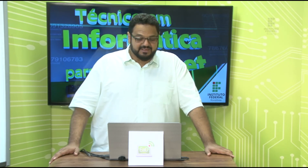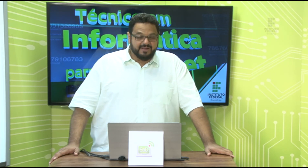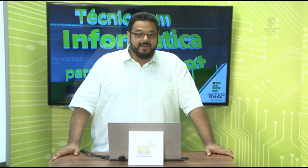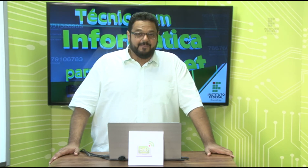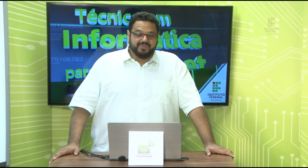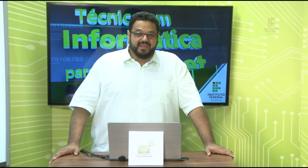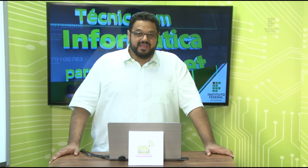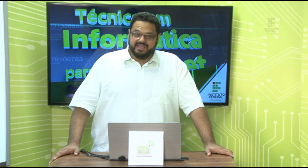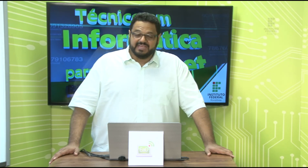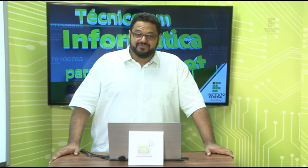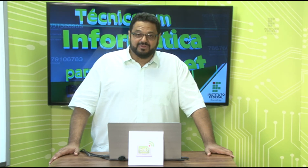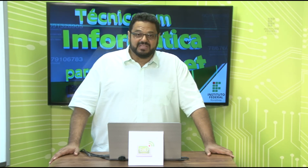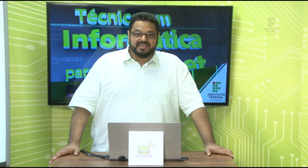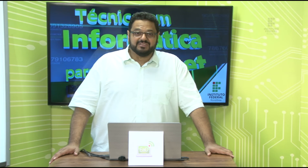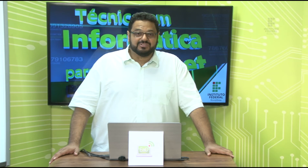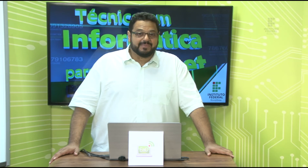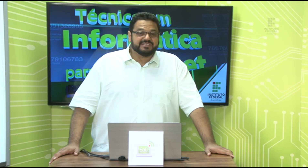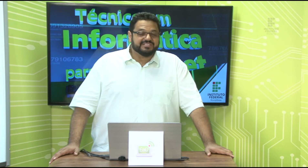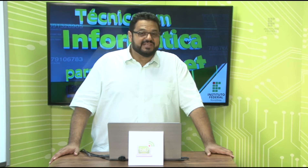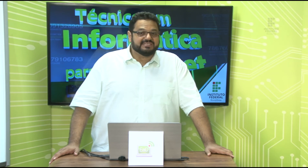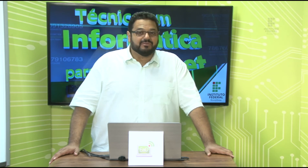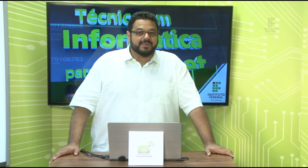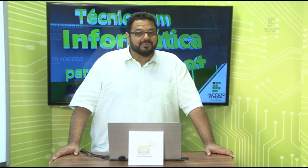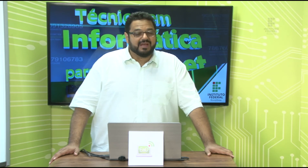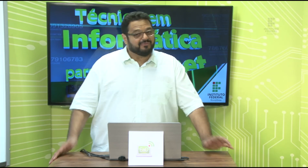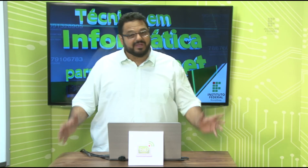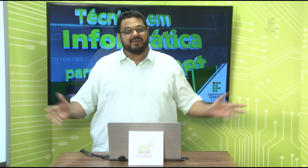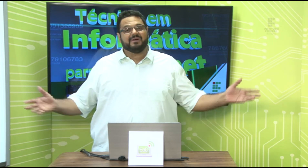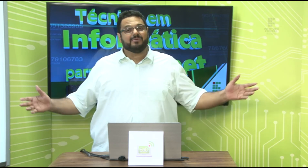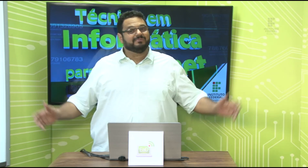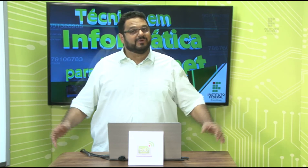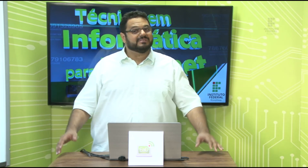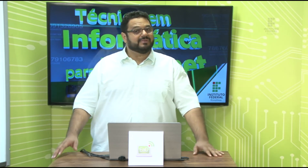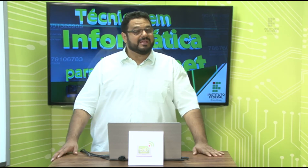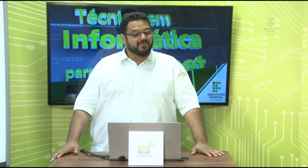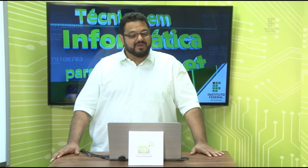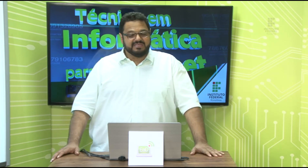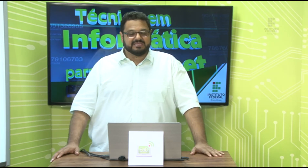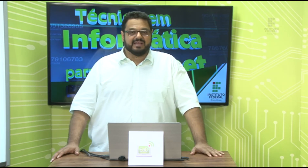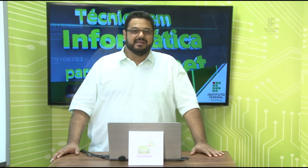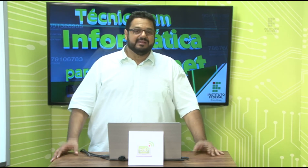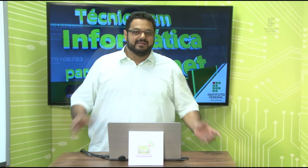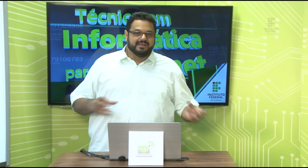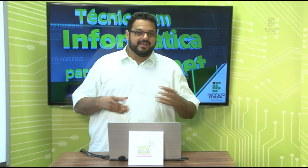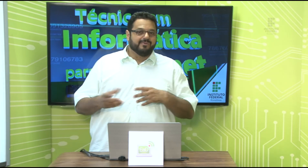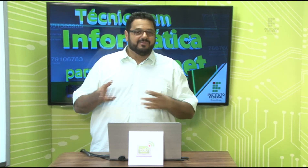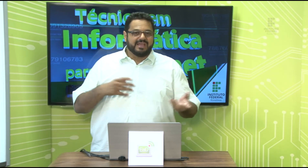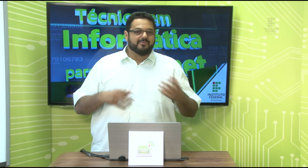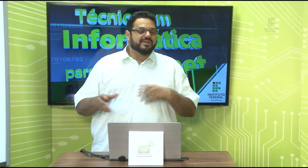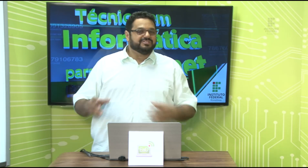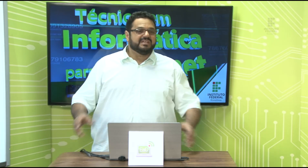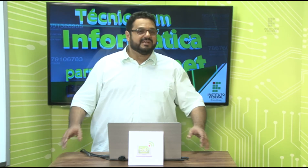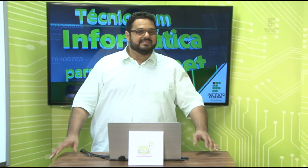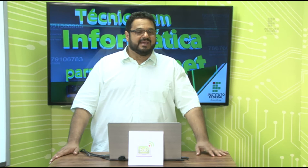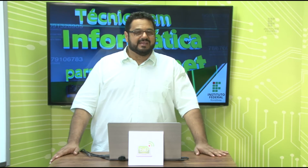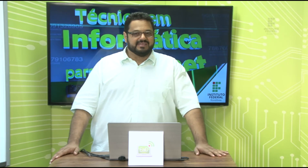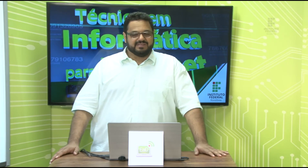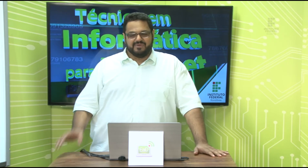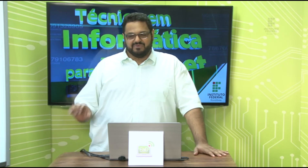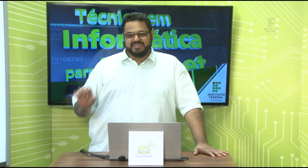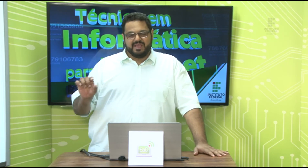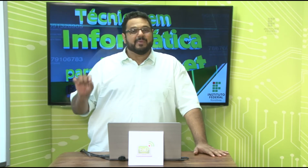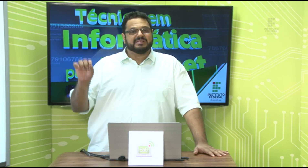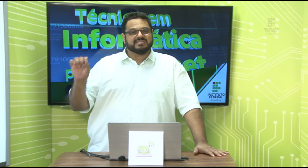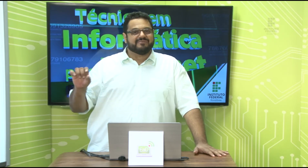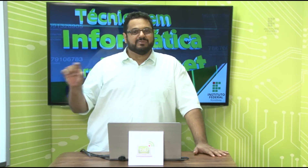interessante. E a dificuldade dela justamente é gerenciar o tempo dela, foi o que ela falou, nossa, eu tenho que me organizar. Eu dei umas dicas, né? A questão